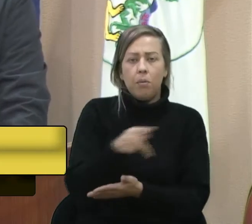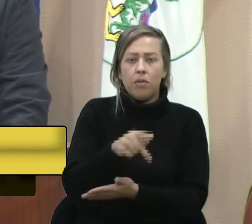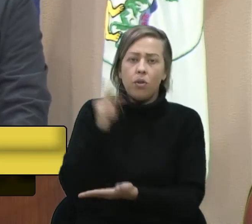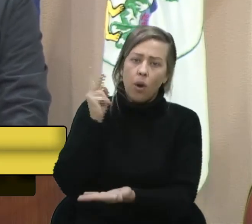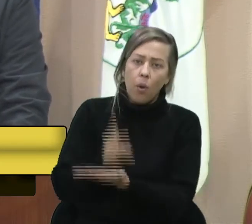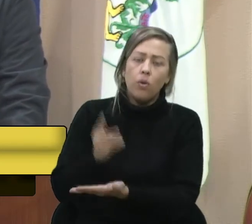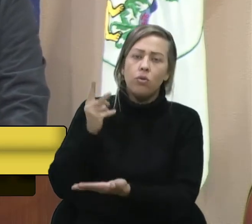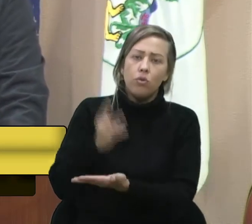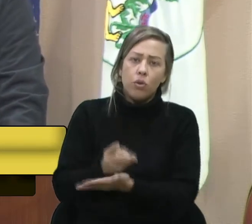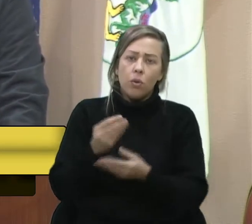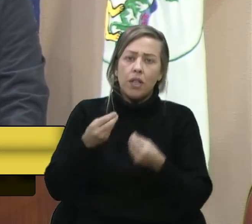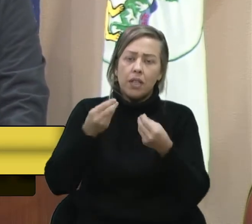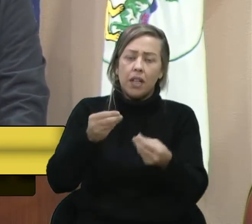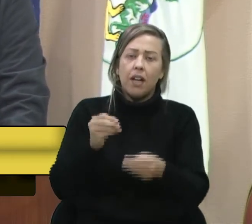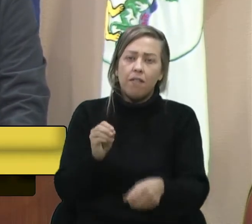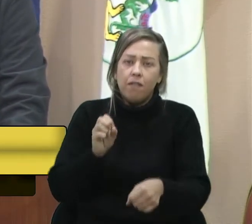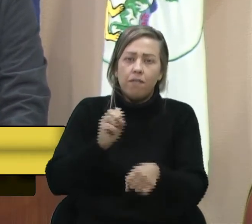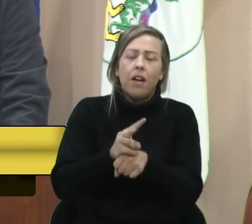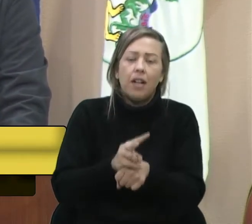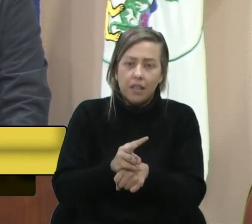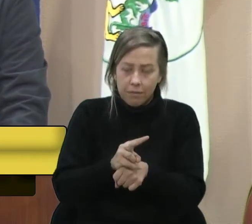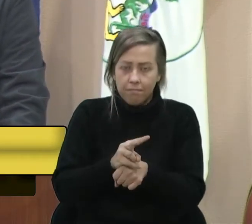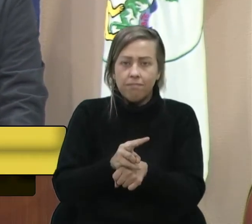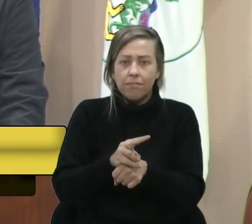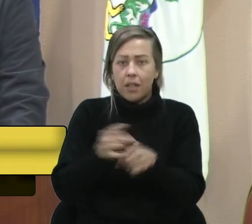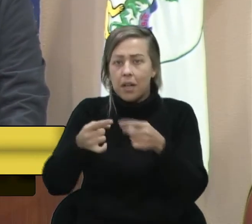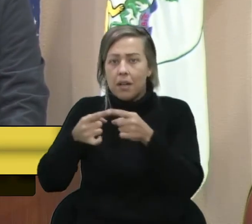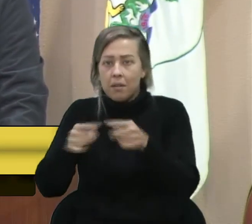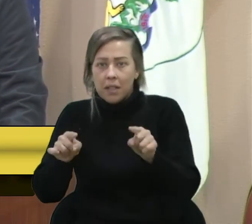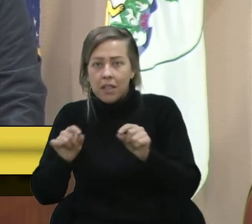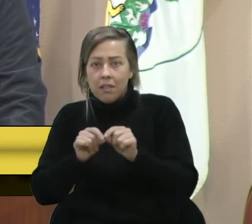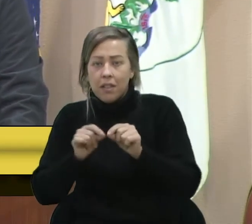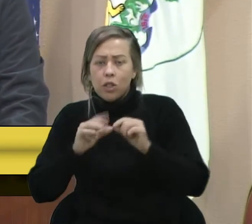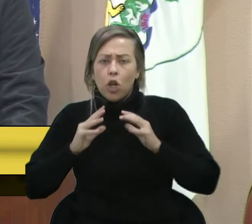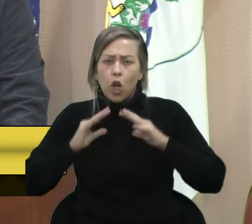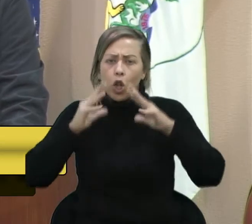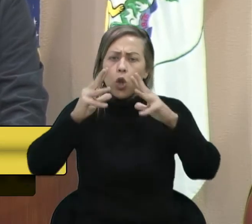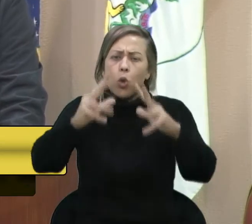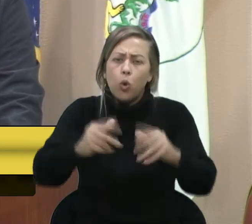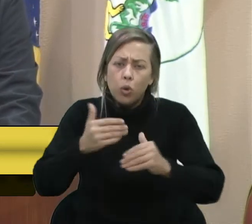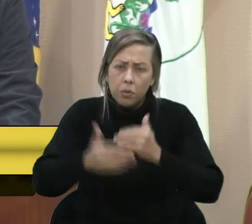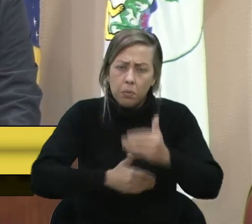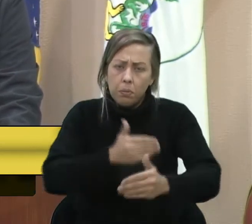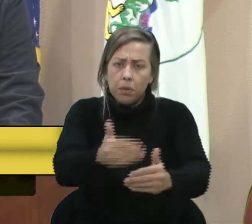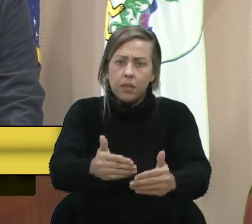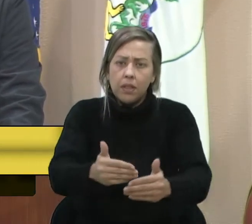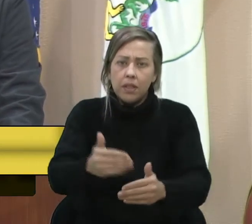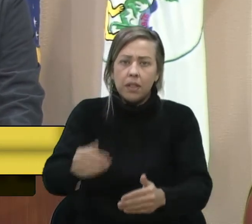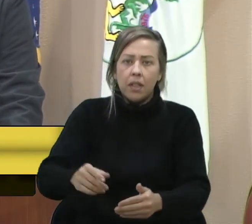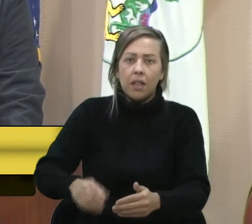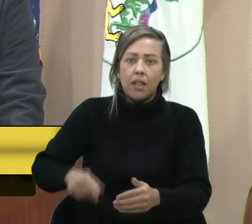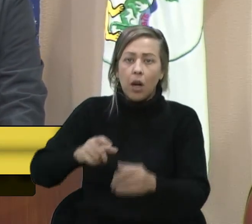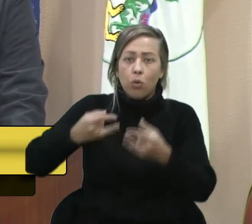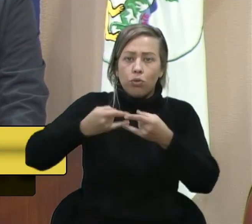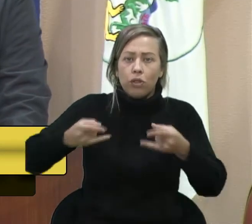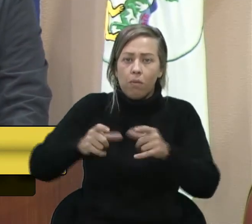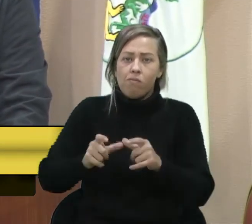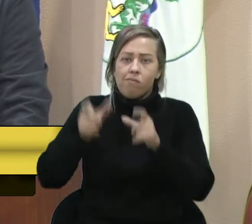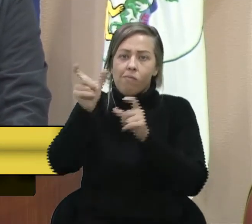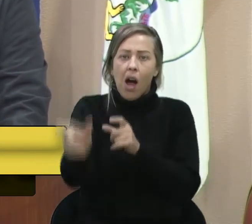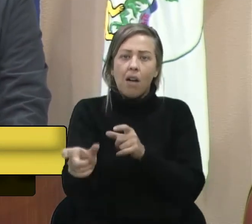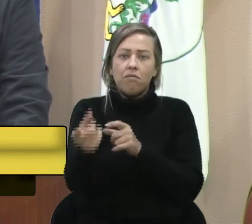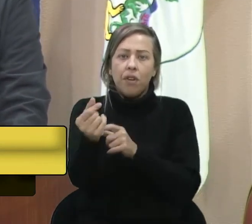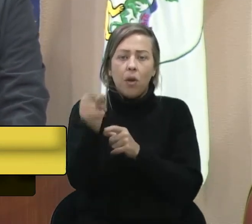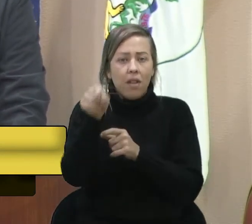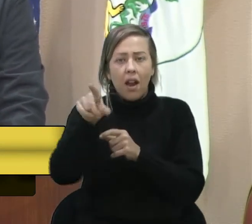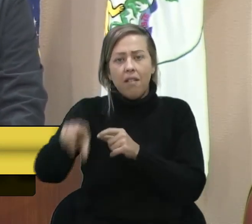continuar entregando as vagas, né? Mas, em vez de ele fazer todo esse processo, ele vai entregar um voucher, um cheque para a pessoa, e ela